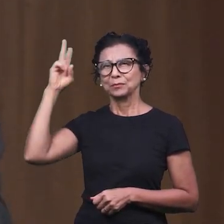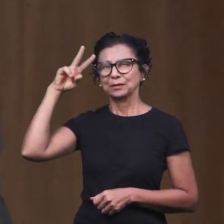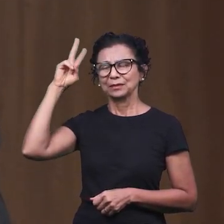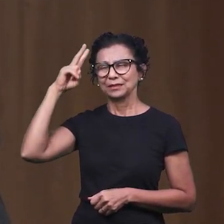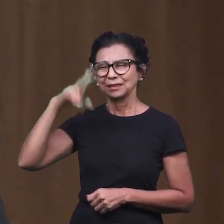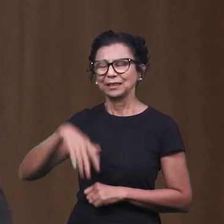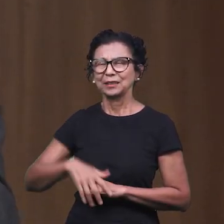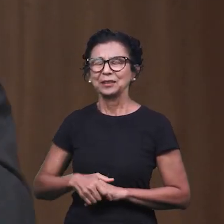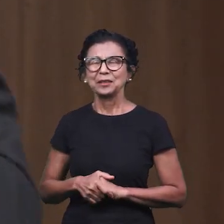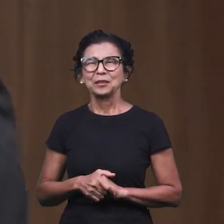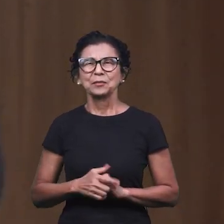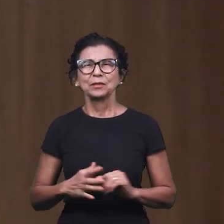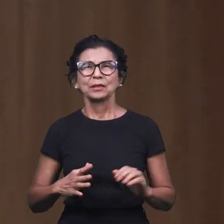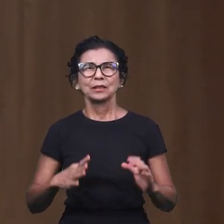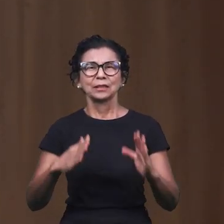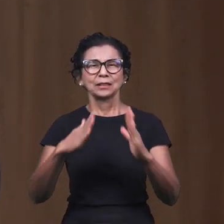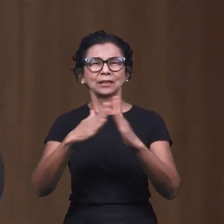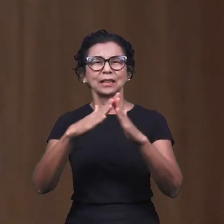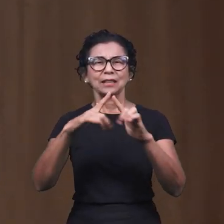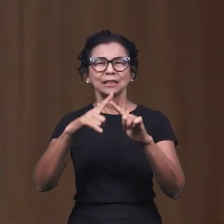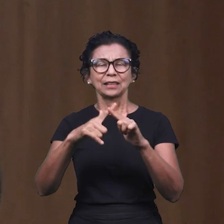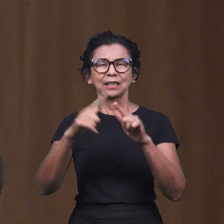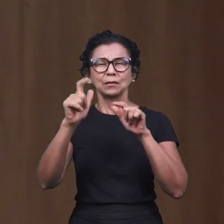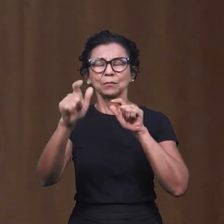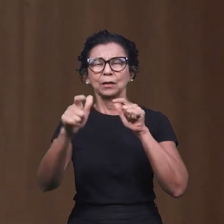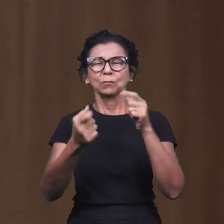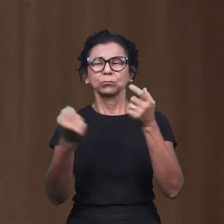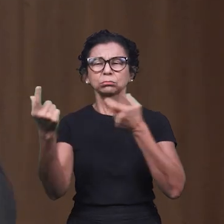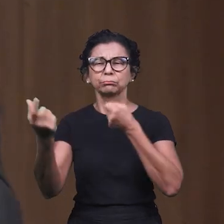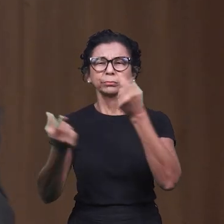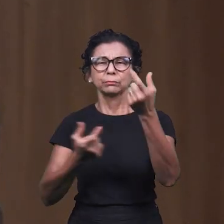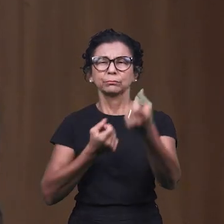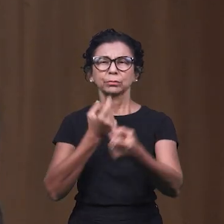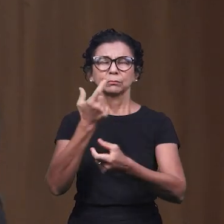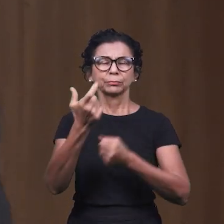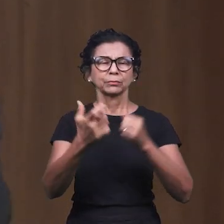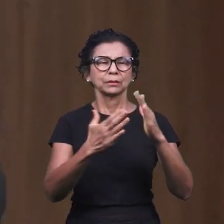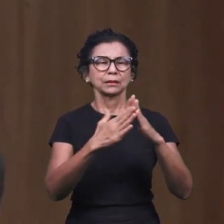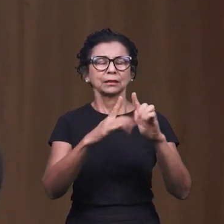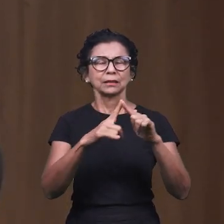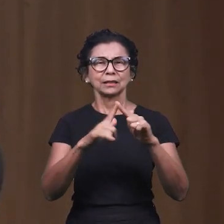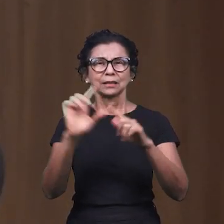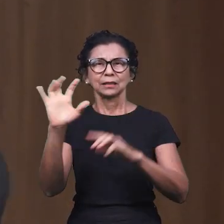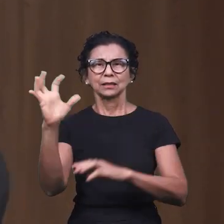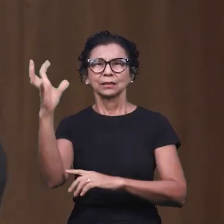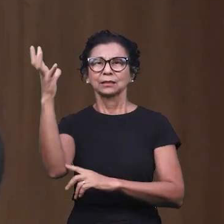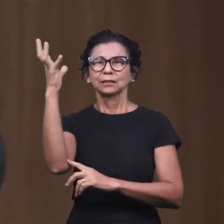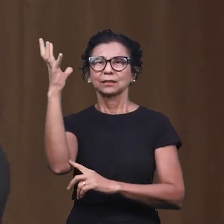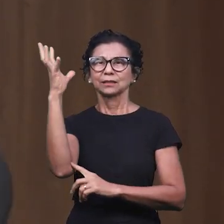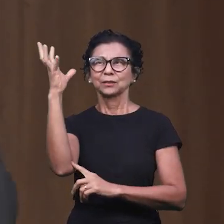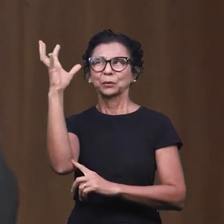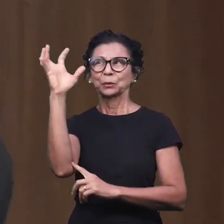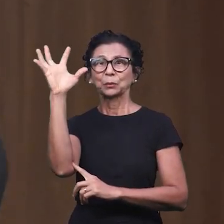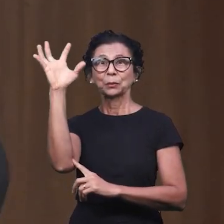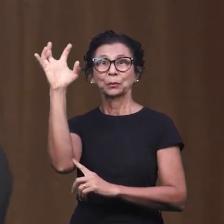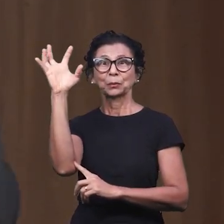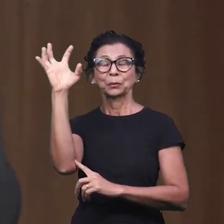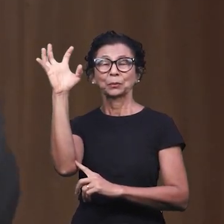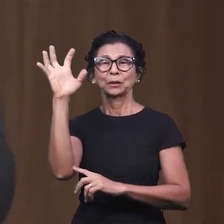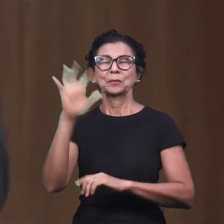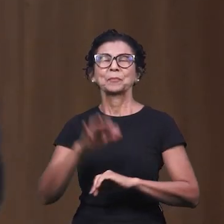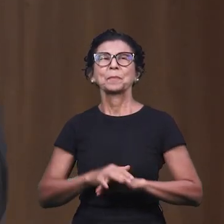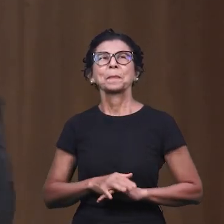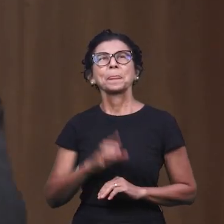evangelizar, né? De levar essa palavra a outros que precisam, né? Temos também, certamente, no próximo episódio vamos falar sobre